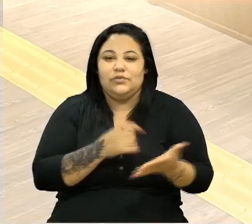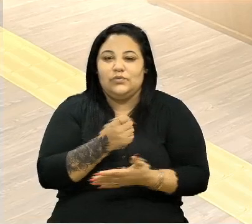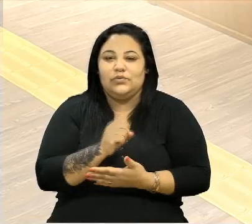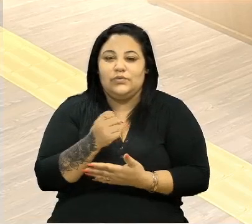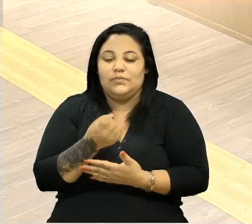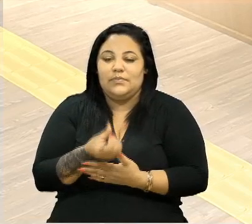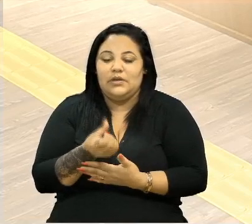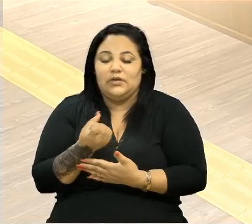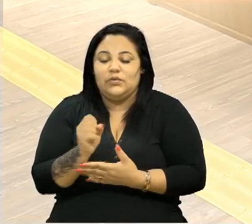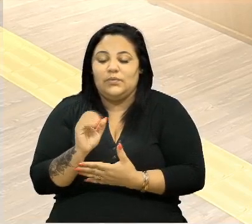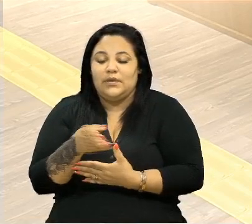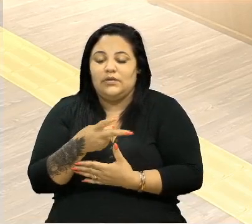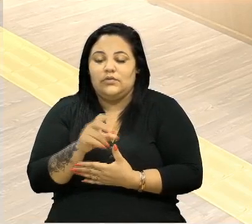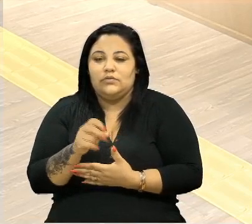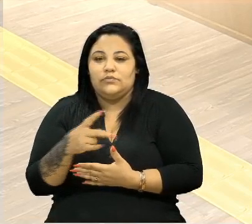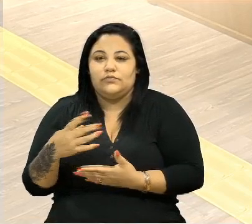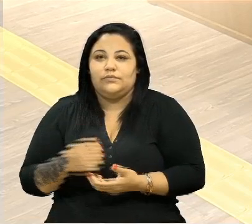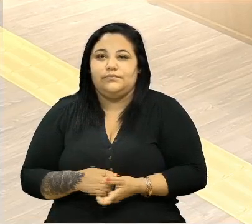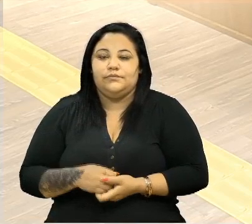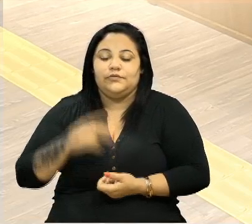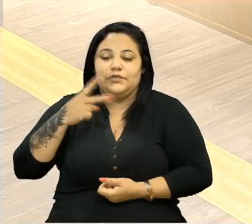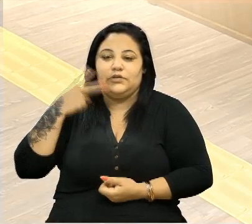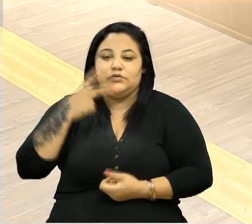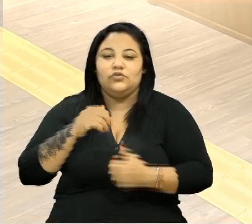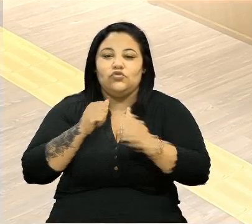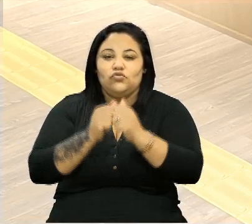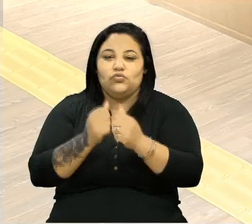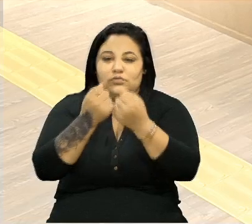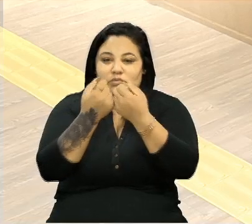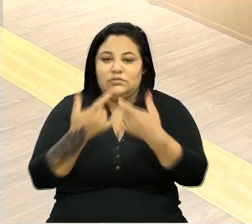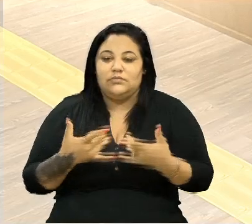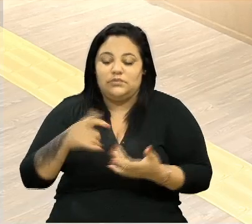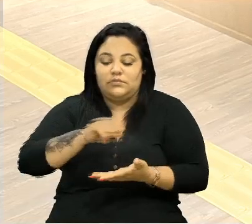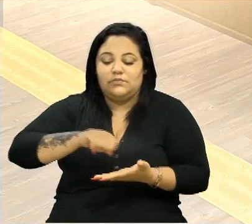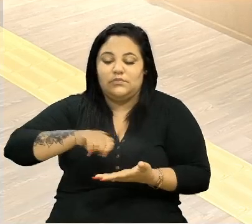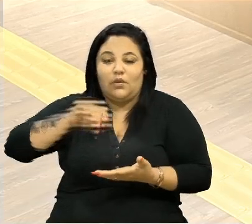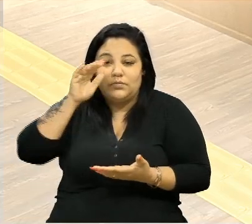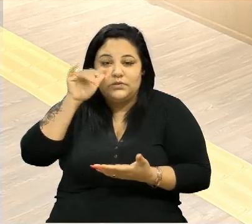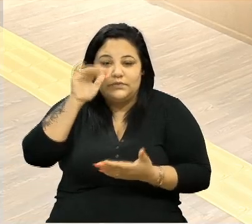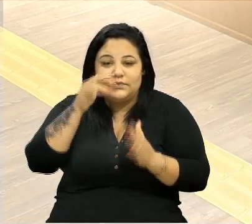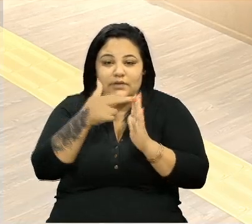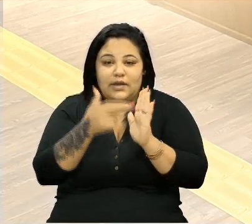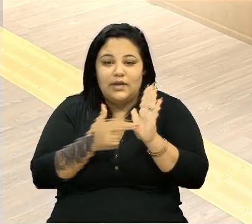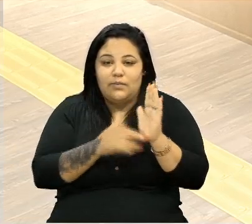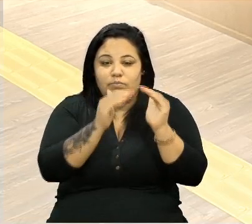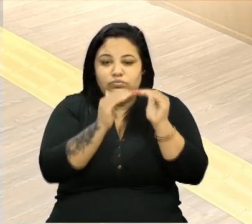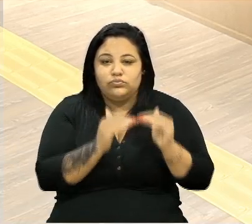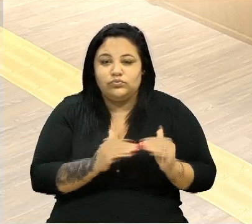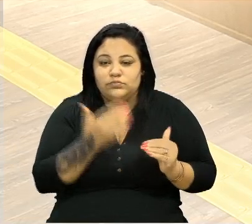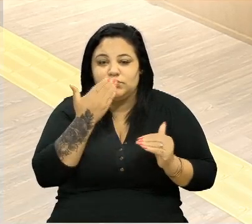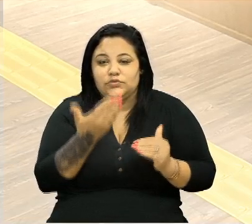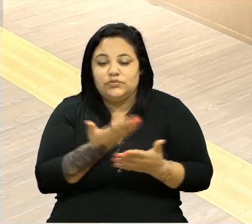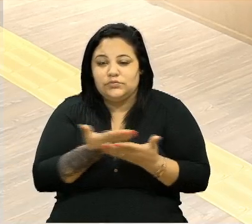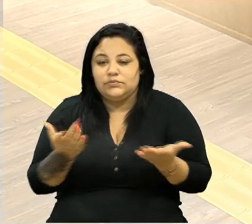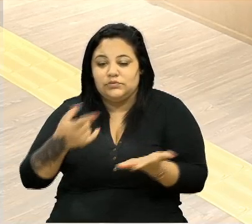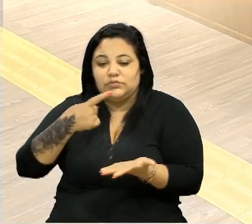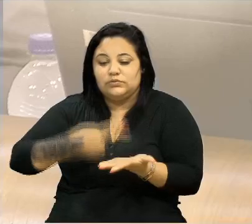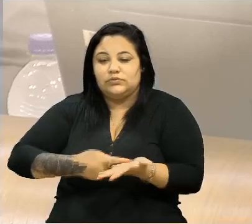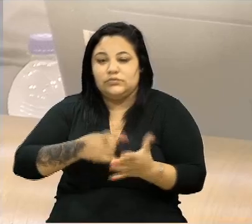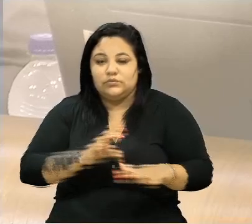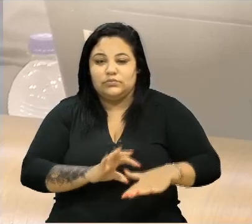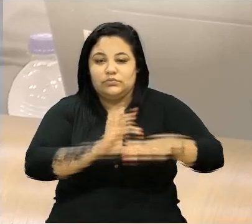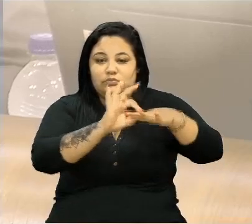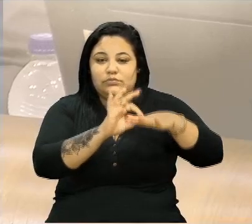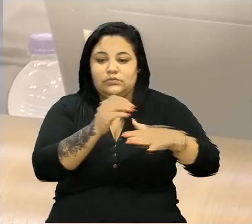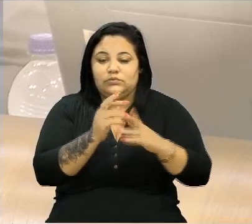868/2024. O vereador e os vereadores que o presente subscrevem, observadas as disposições regimentais, solicitam espaço de acordo de lideranças na